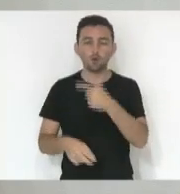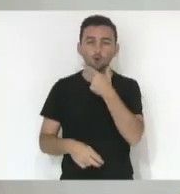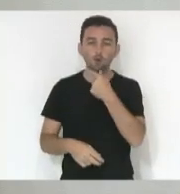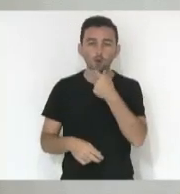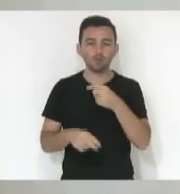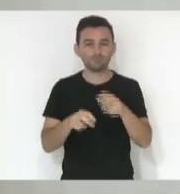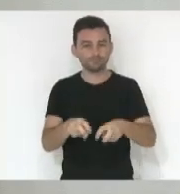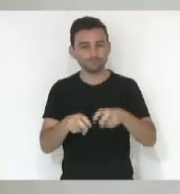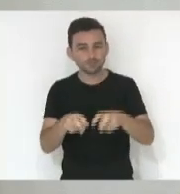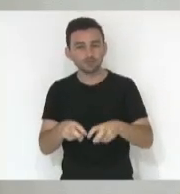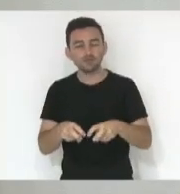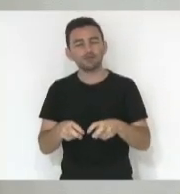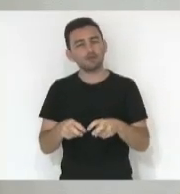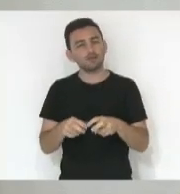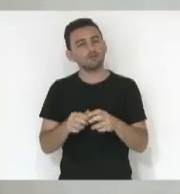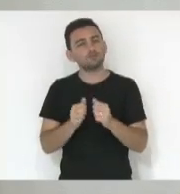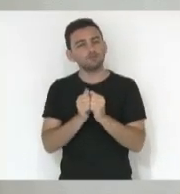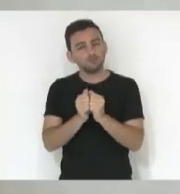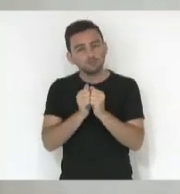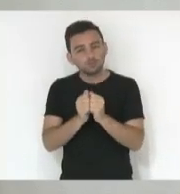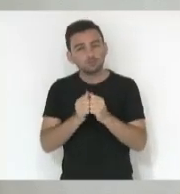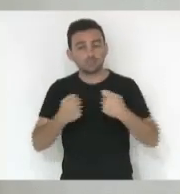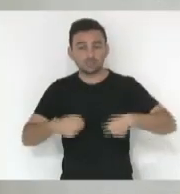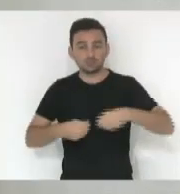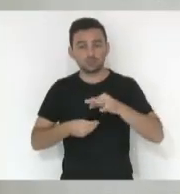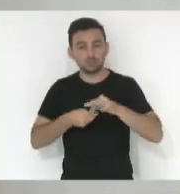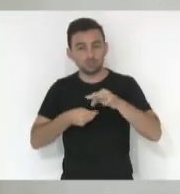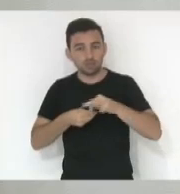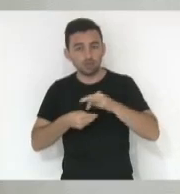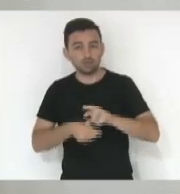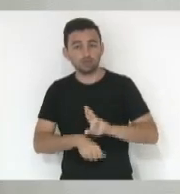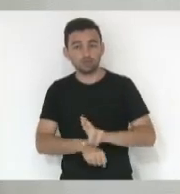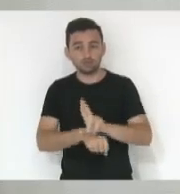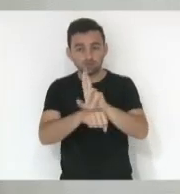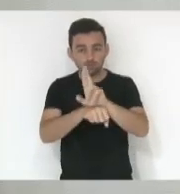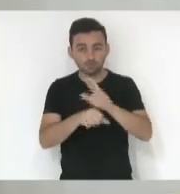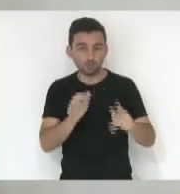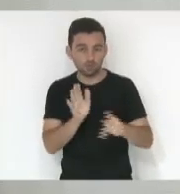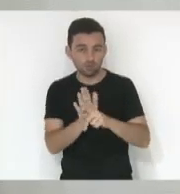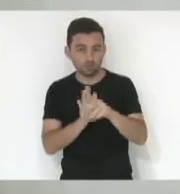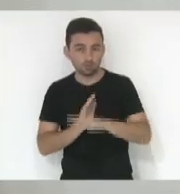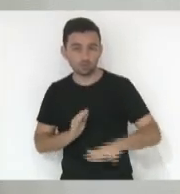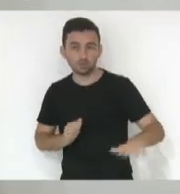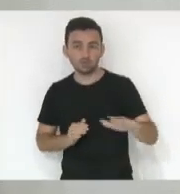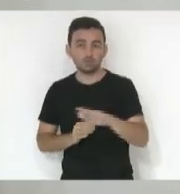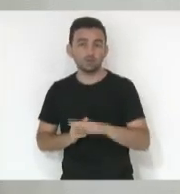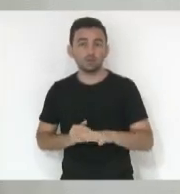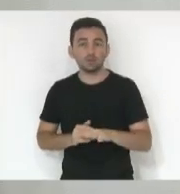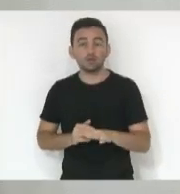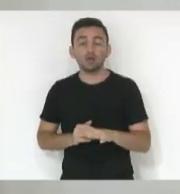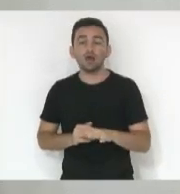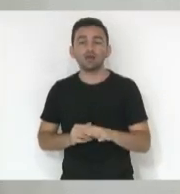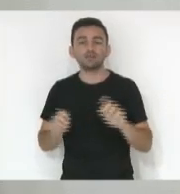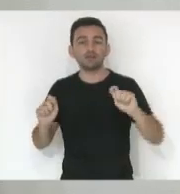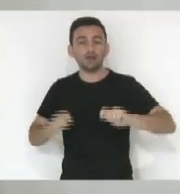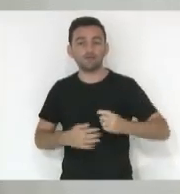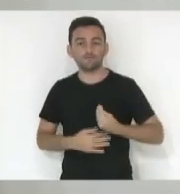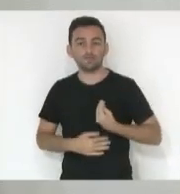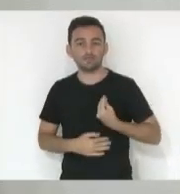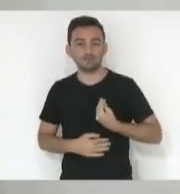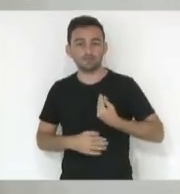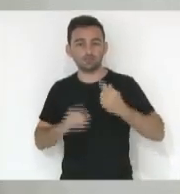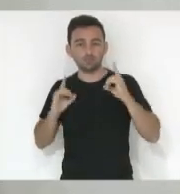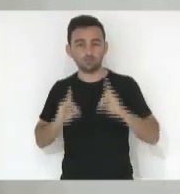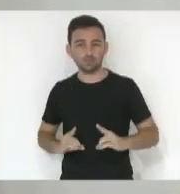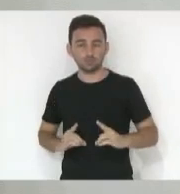se associar às entidades representativas do setor para que nós possamos dar vida digna ao homem do campo